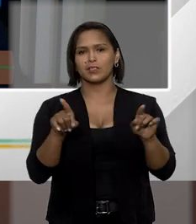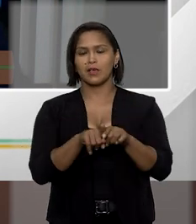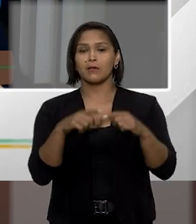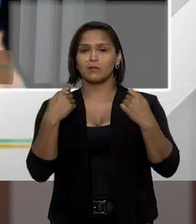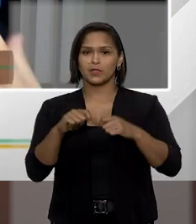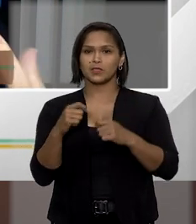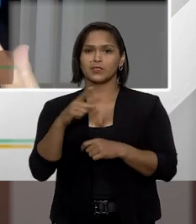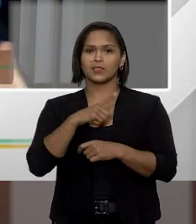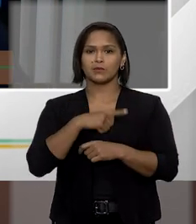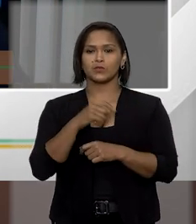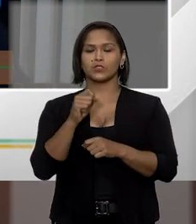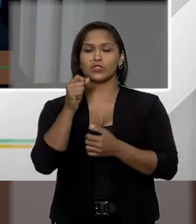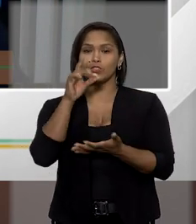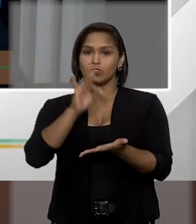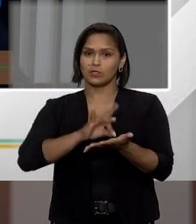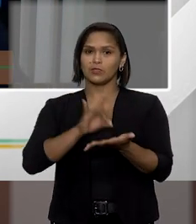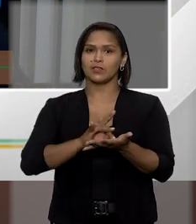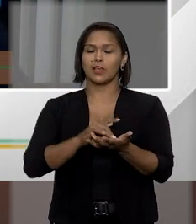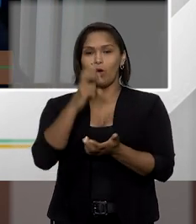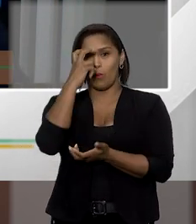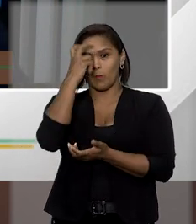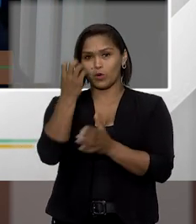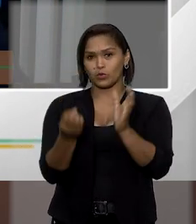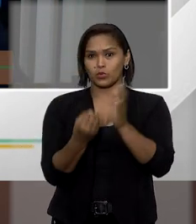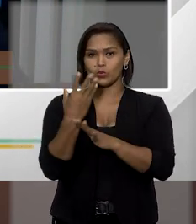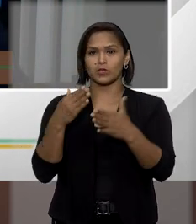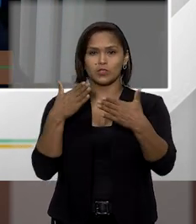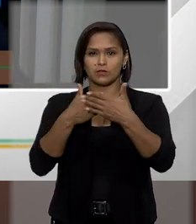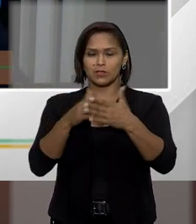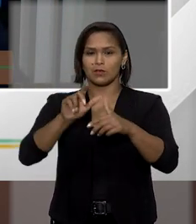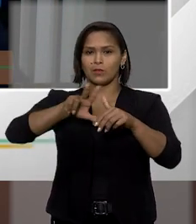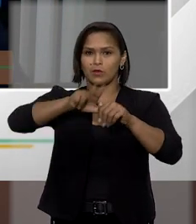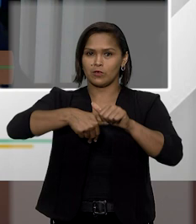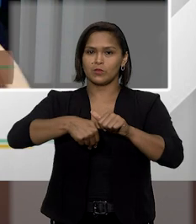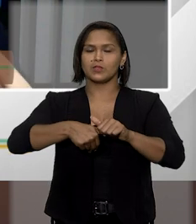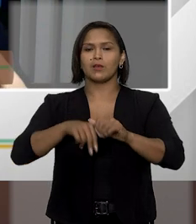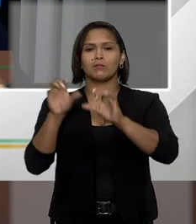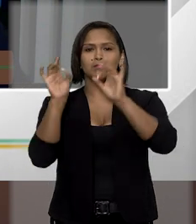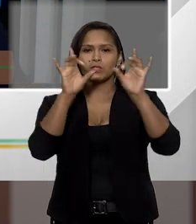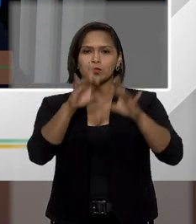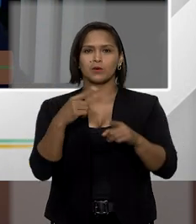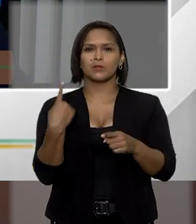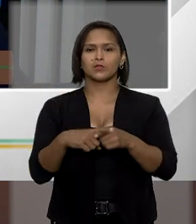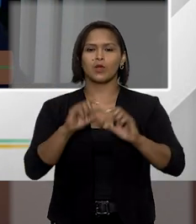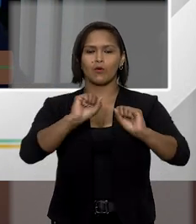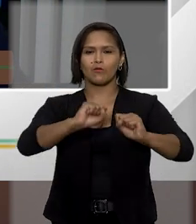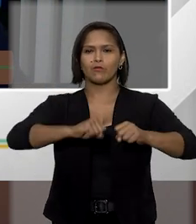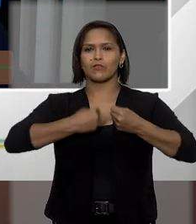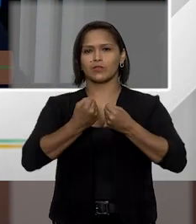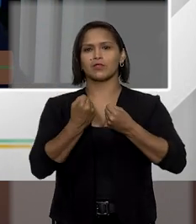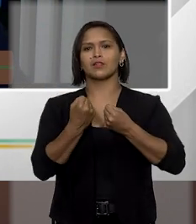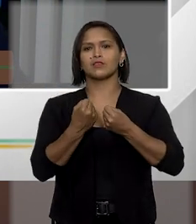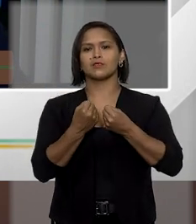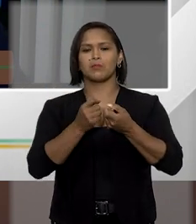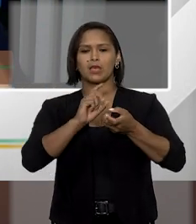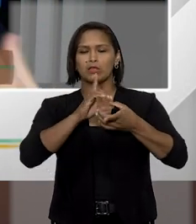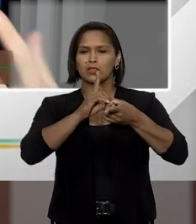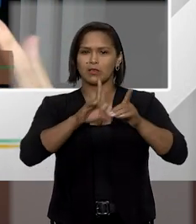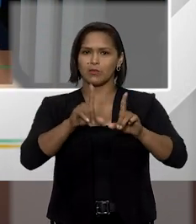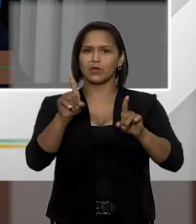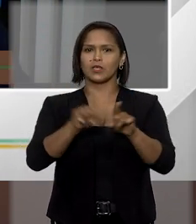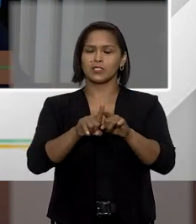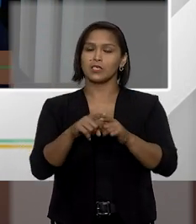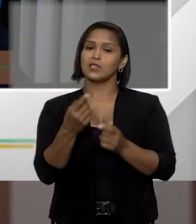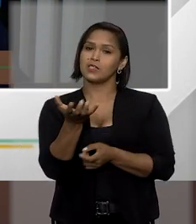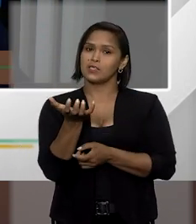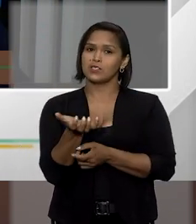Nós precisamos, de uma vez por todas, criar uma cultura de enfrentamento à corrupção, principalmente pelo fortalecimento das instituições democráticas, se